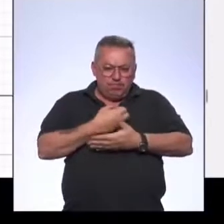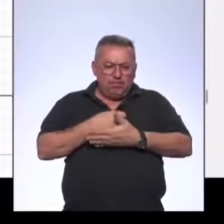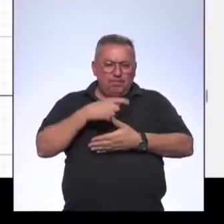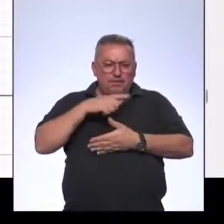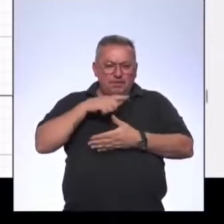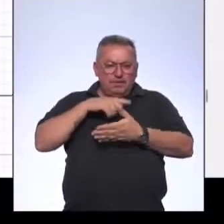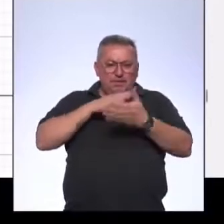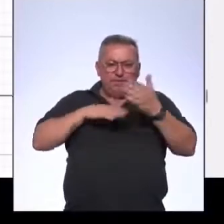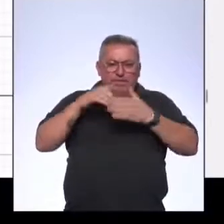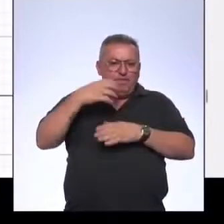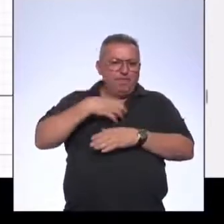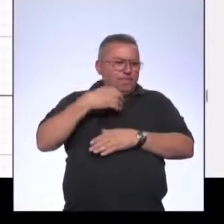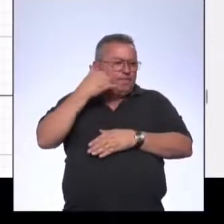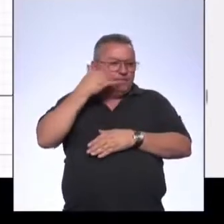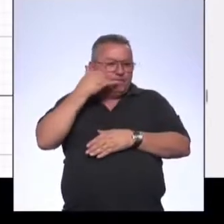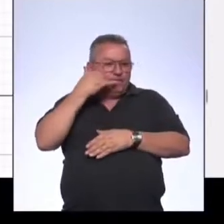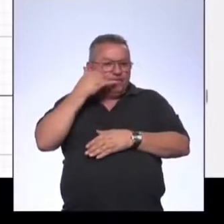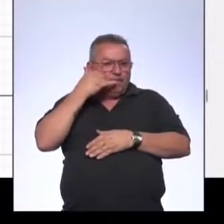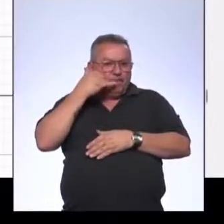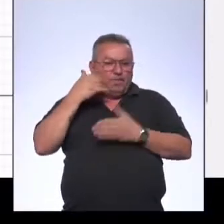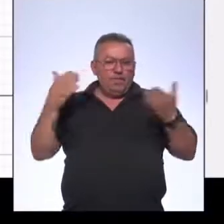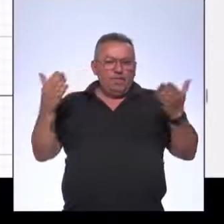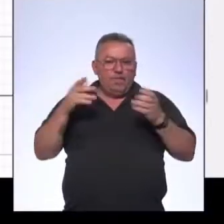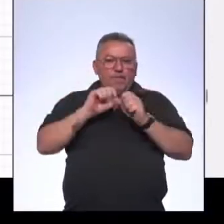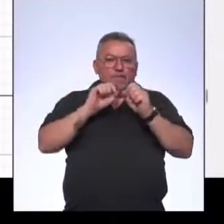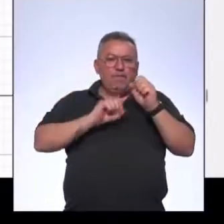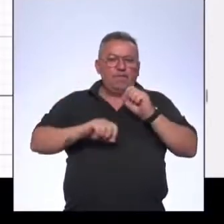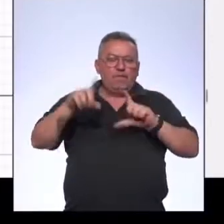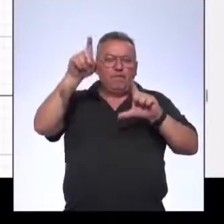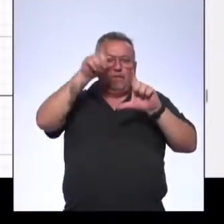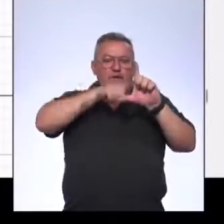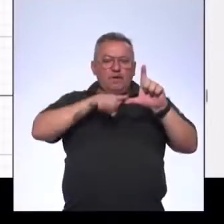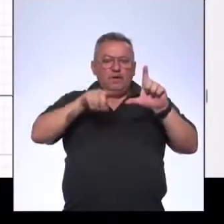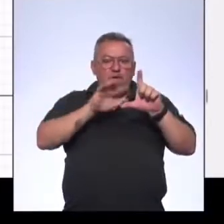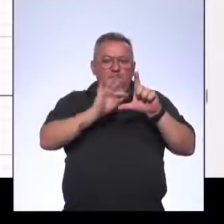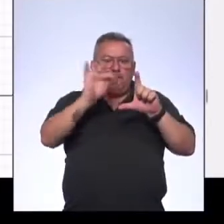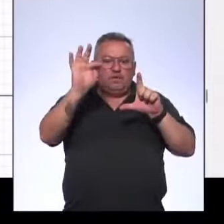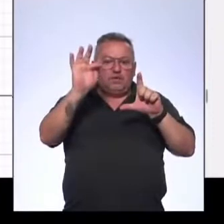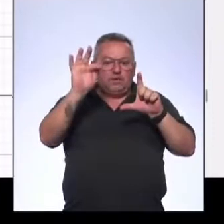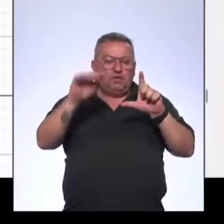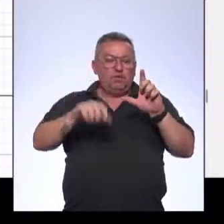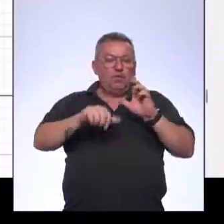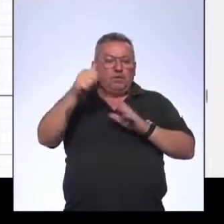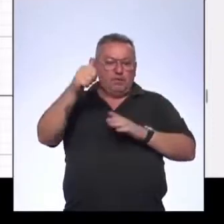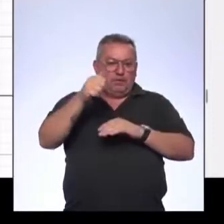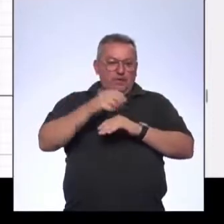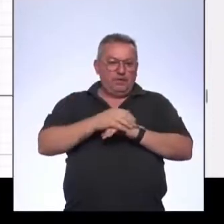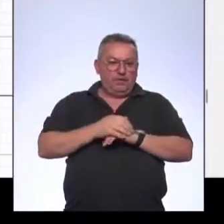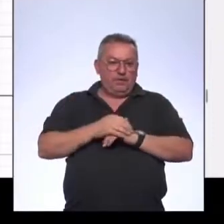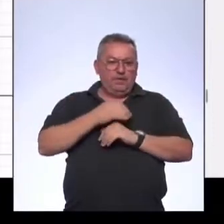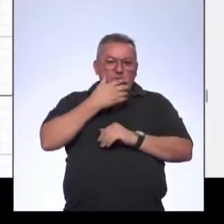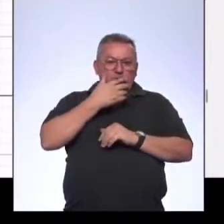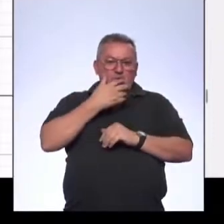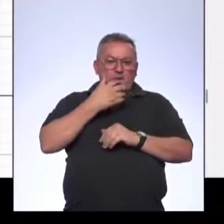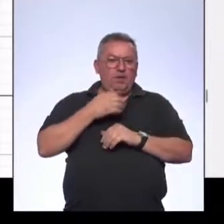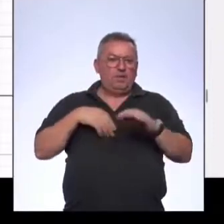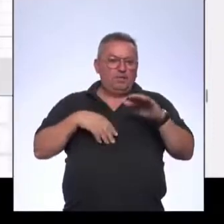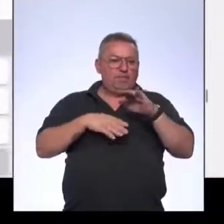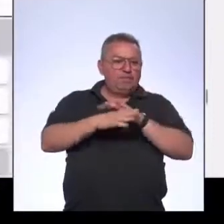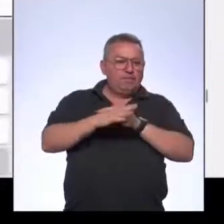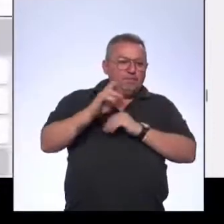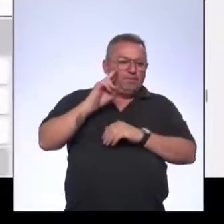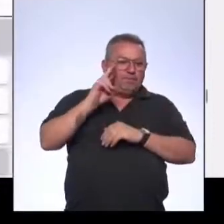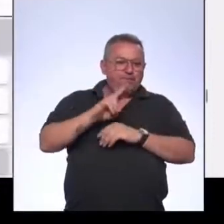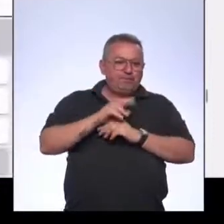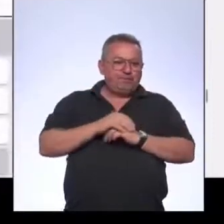que tem para todo tipo de celular e e eu vou fazer o gráfico de uma função uma função do primeiro grau né Então abre a caixa de entrada